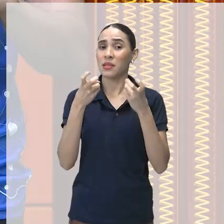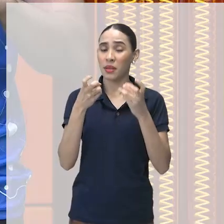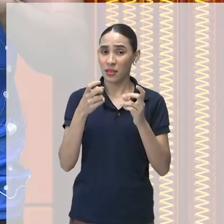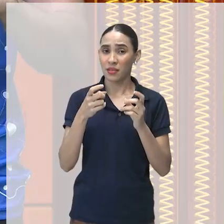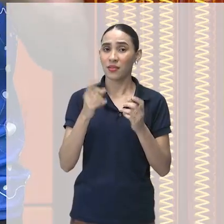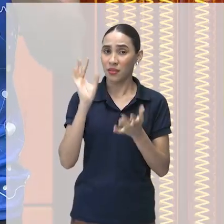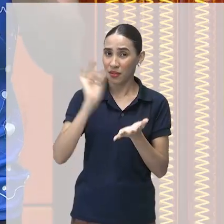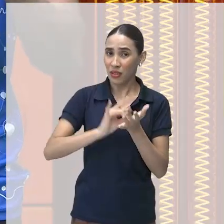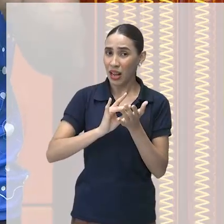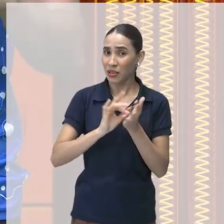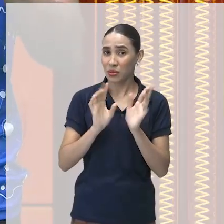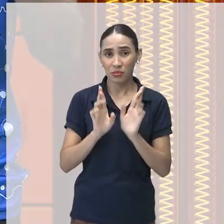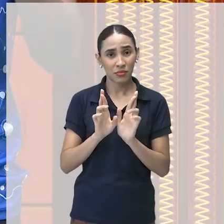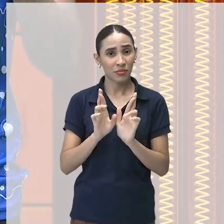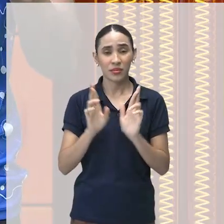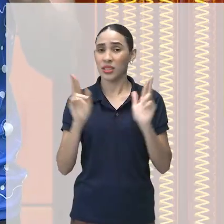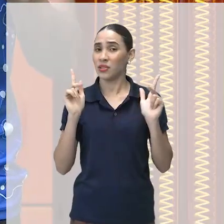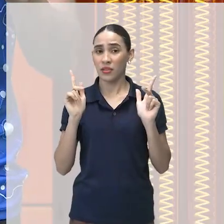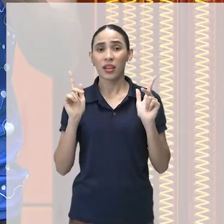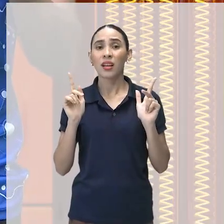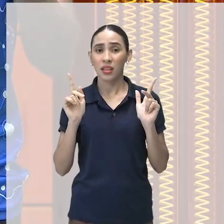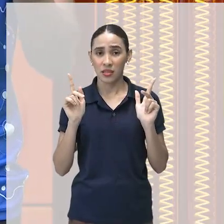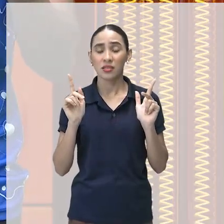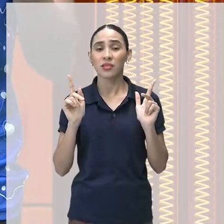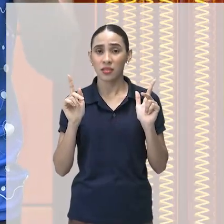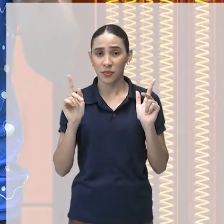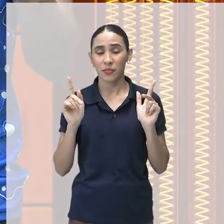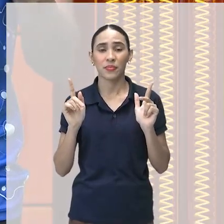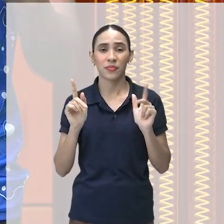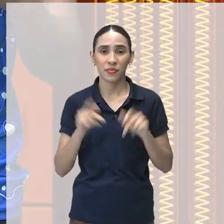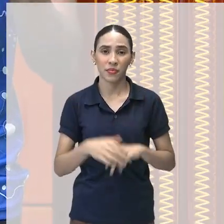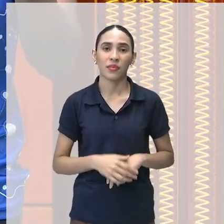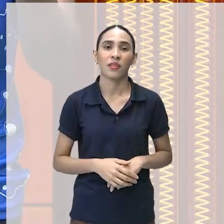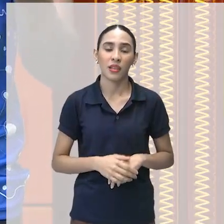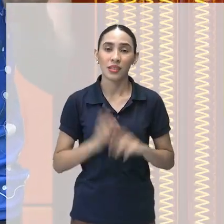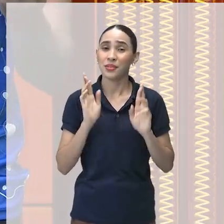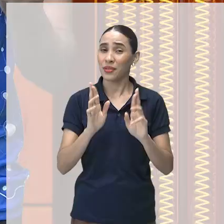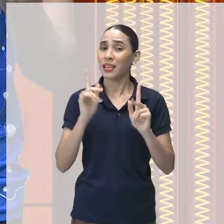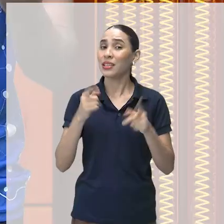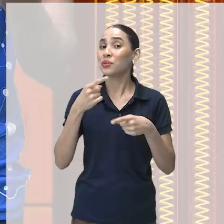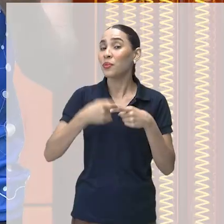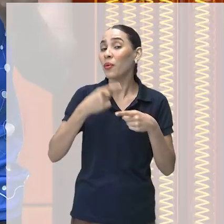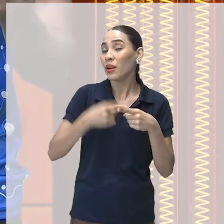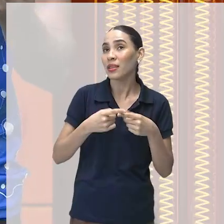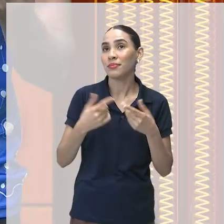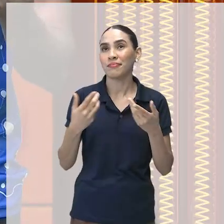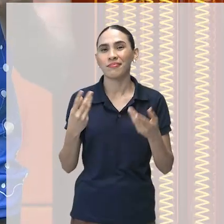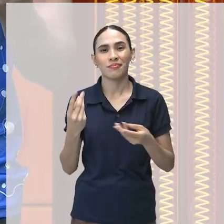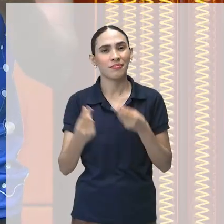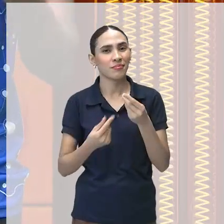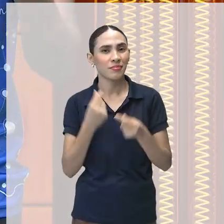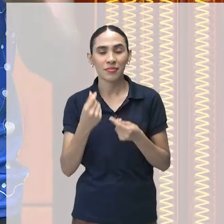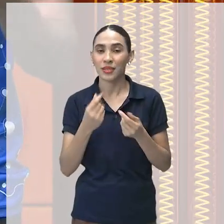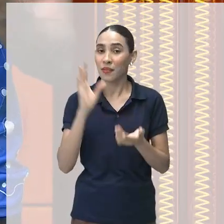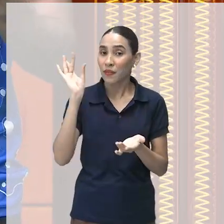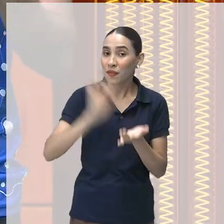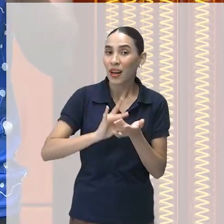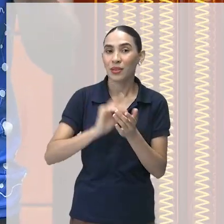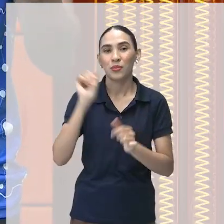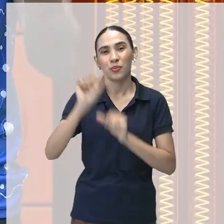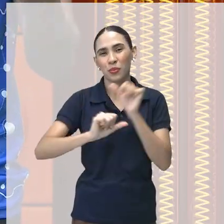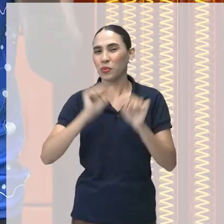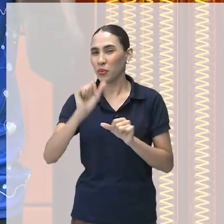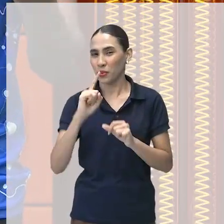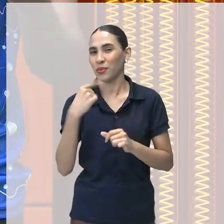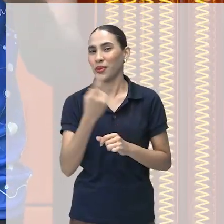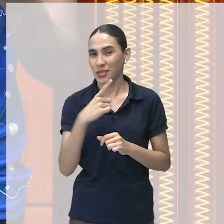são centros ou cidades, né, bem diferentes uma das outras. Diferente porque Obviamente, a realidade mudou,